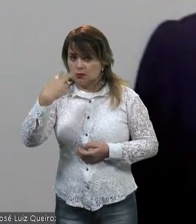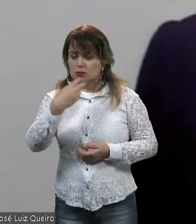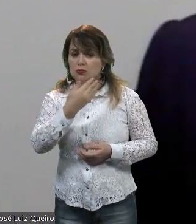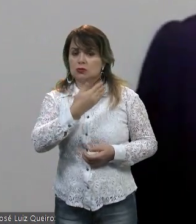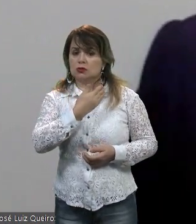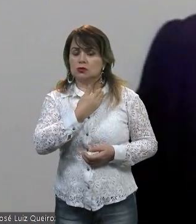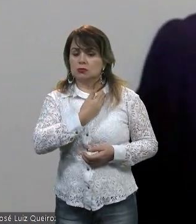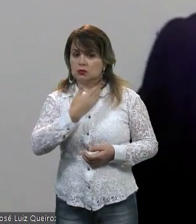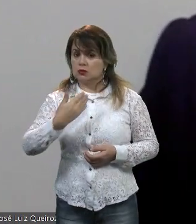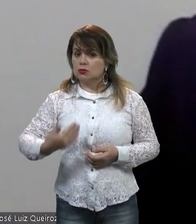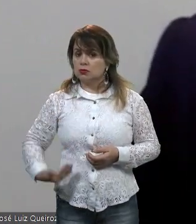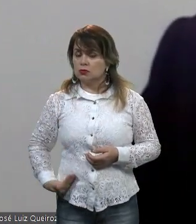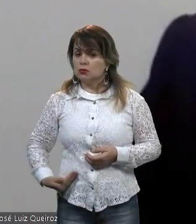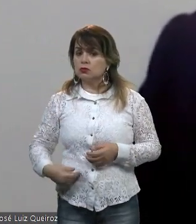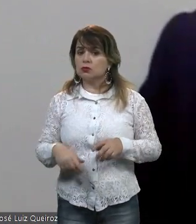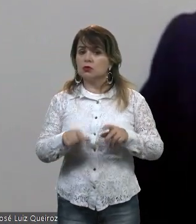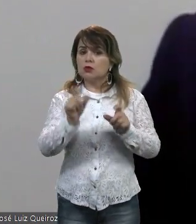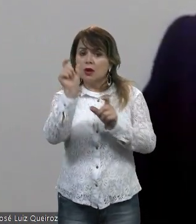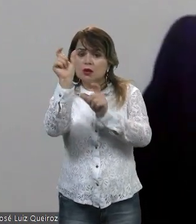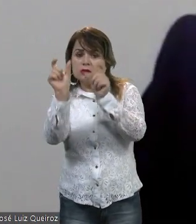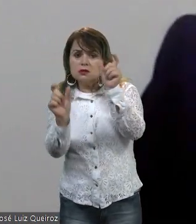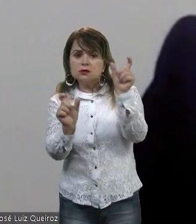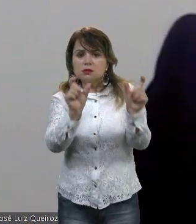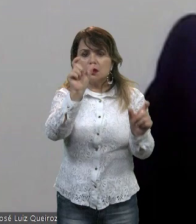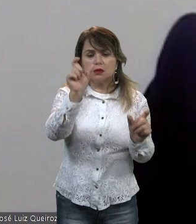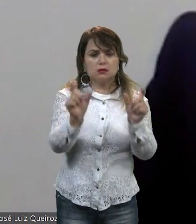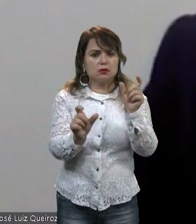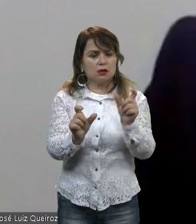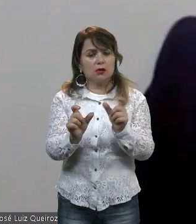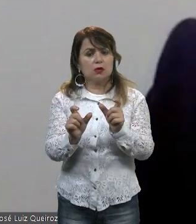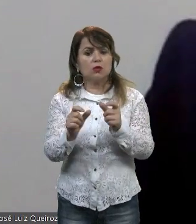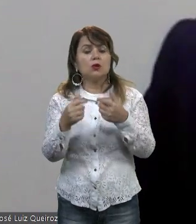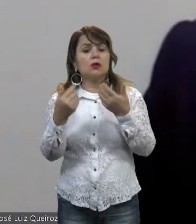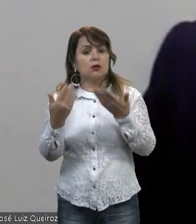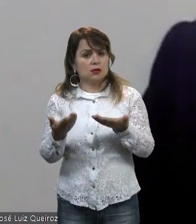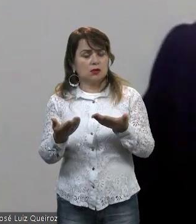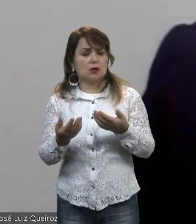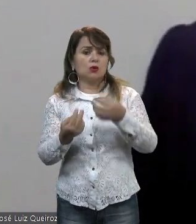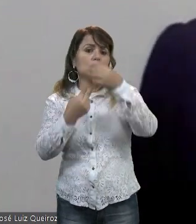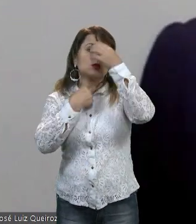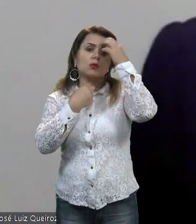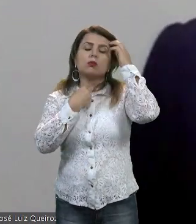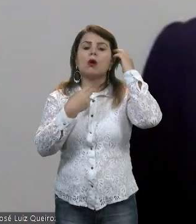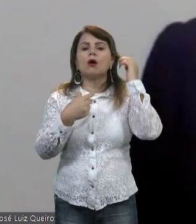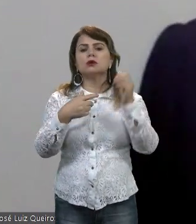como cidadão, como brasileiro, eu confesso que não vejo a falta de educação,